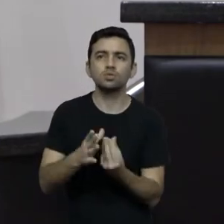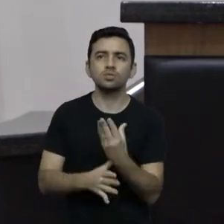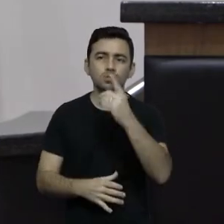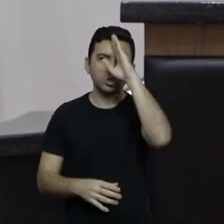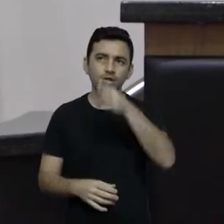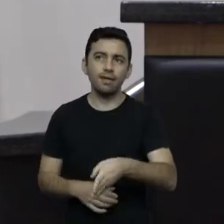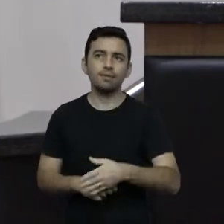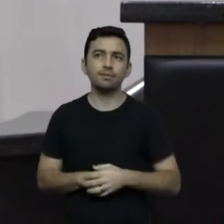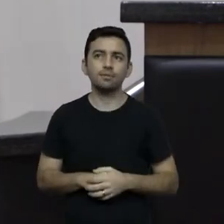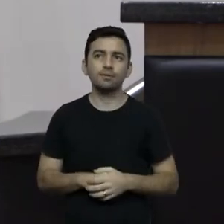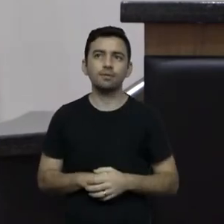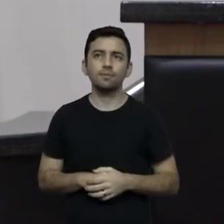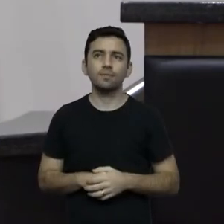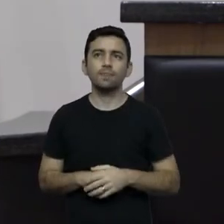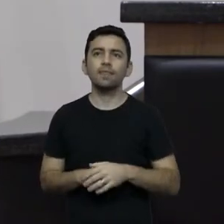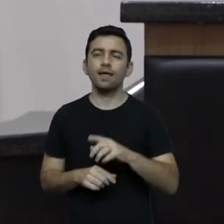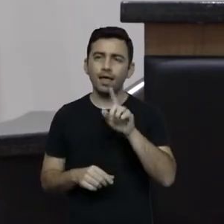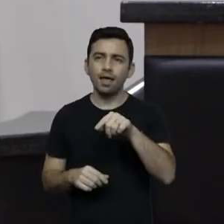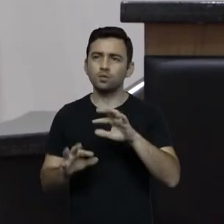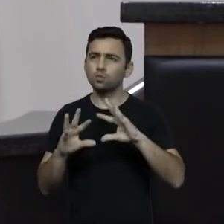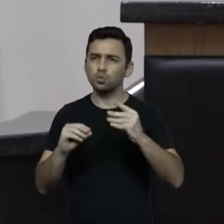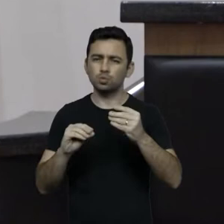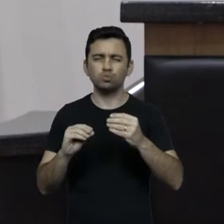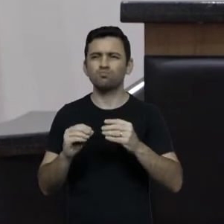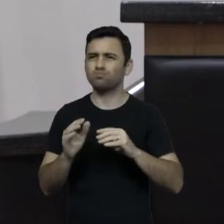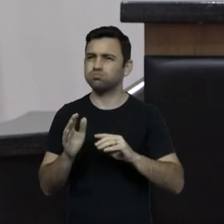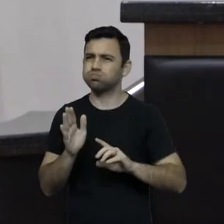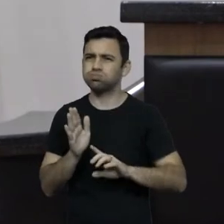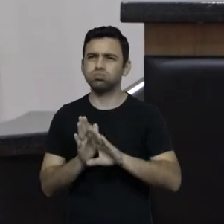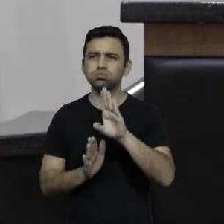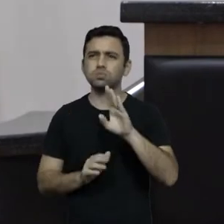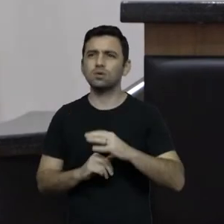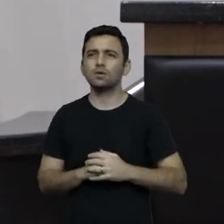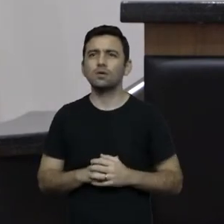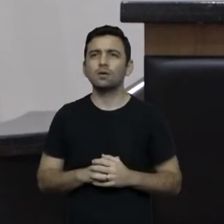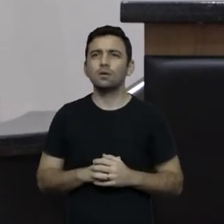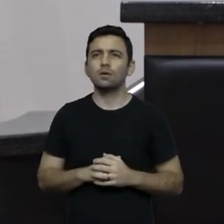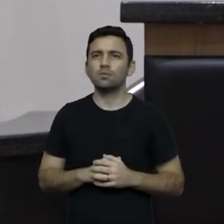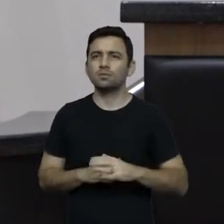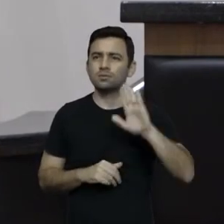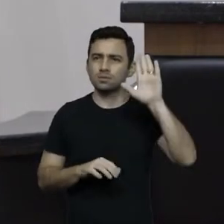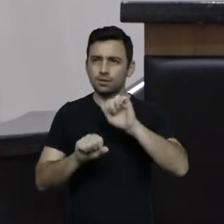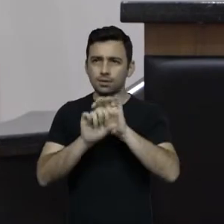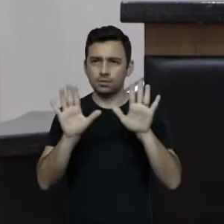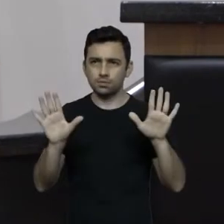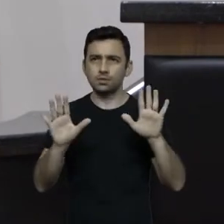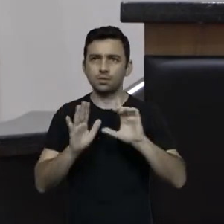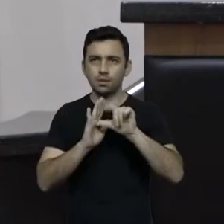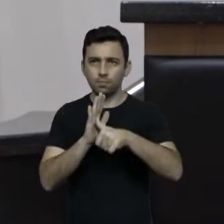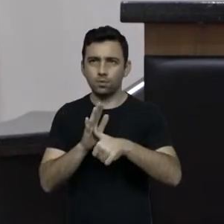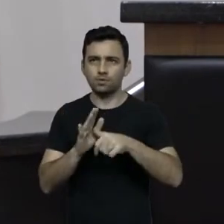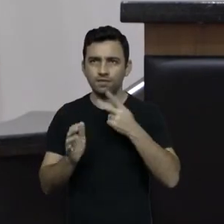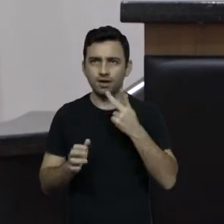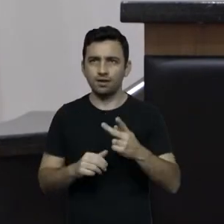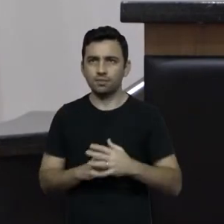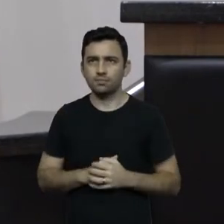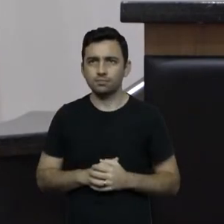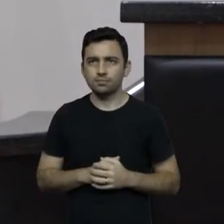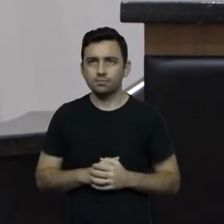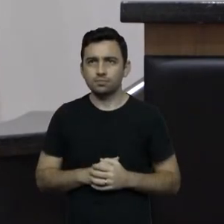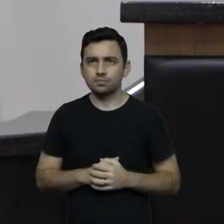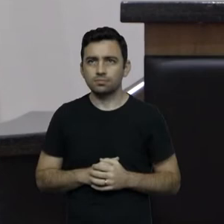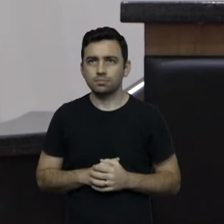sobre o Vasco se somos que subiram de preço questão esclarecimentos não não depois eu depois eu vou falar o quê que